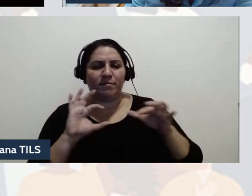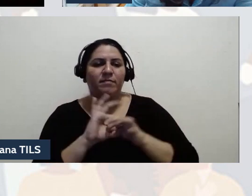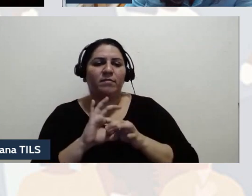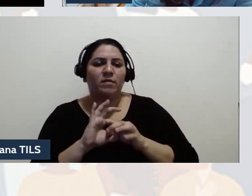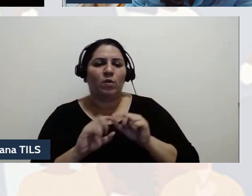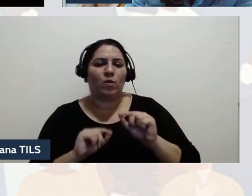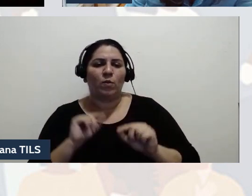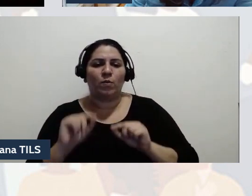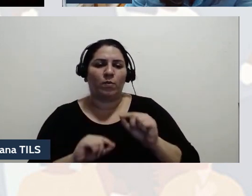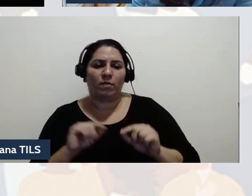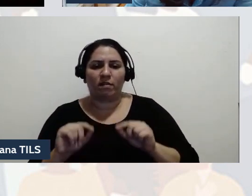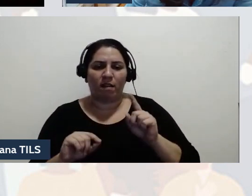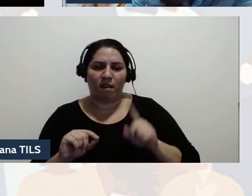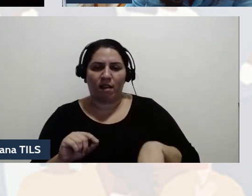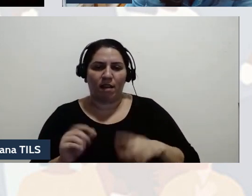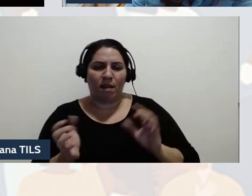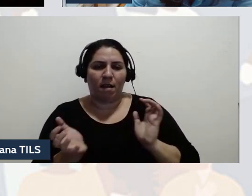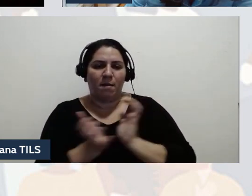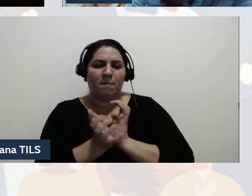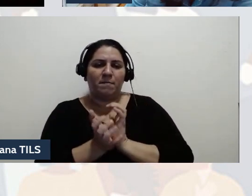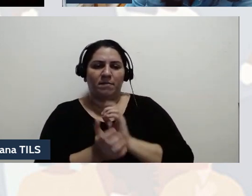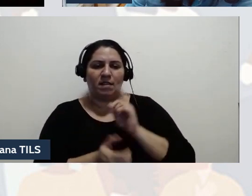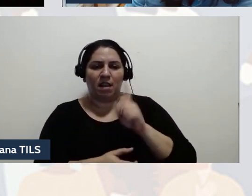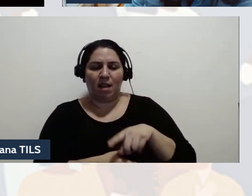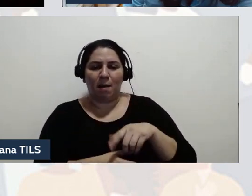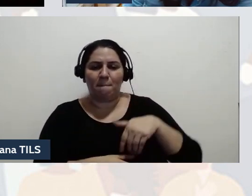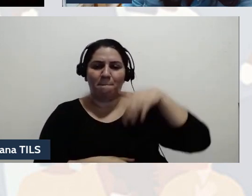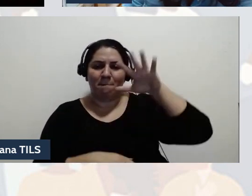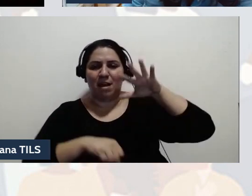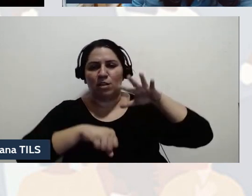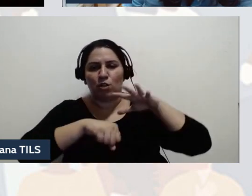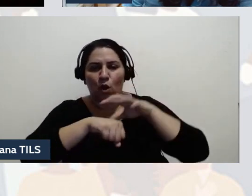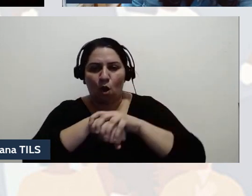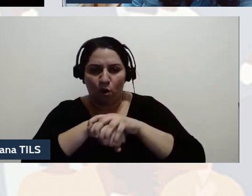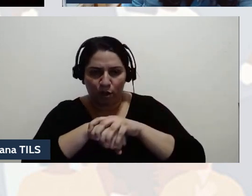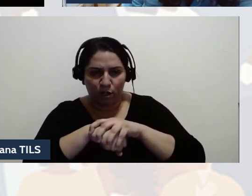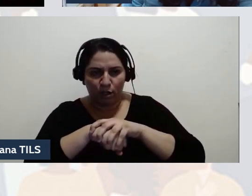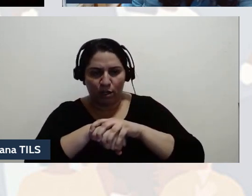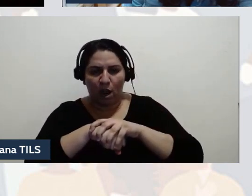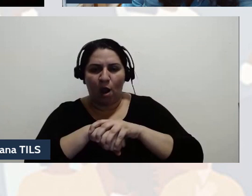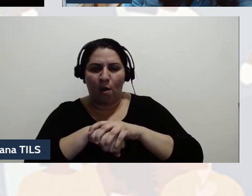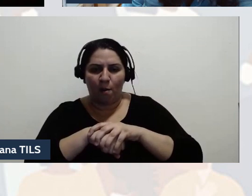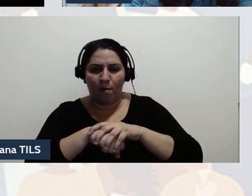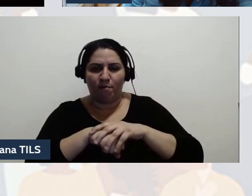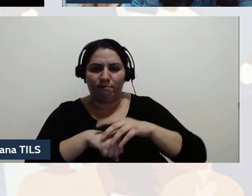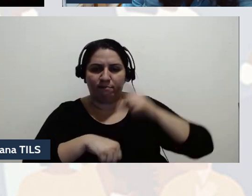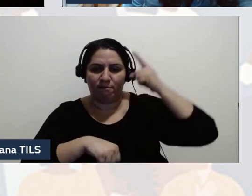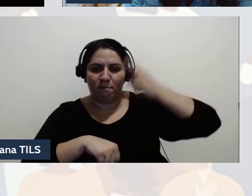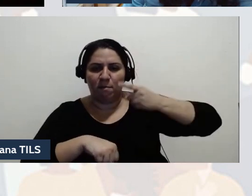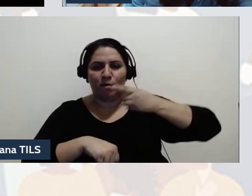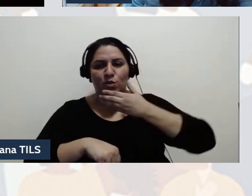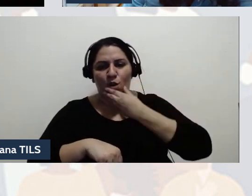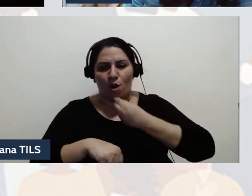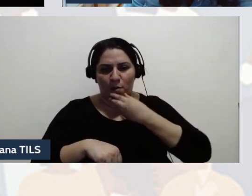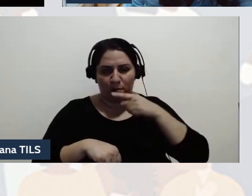a uma episteme colonial patriarcal. Poderiam comentar?